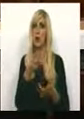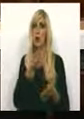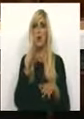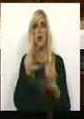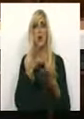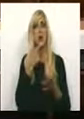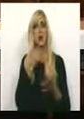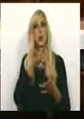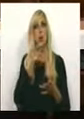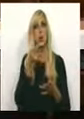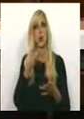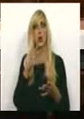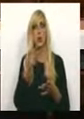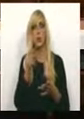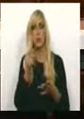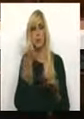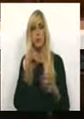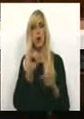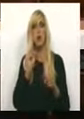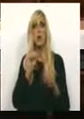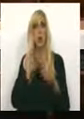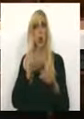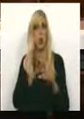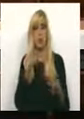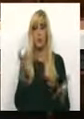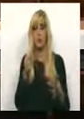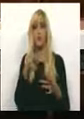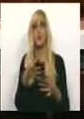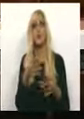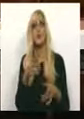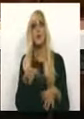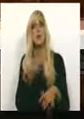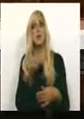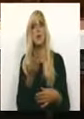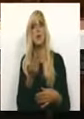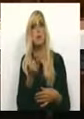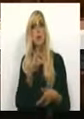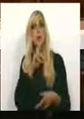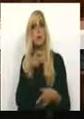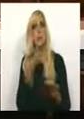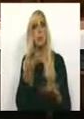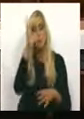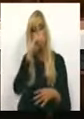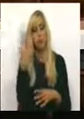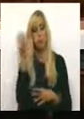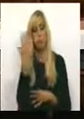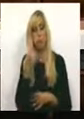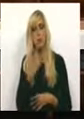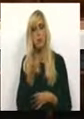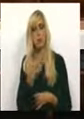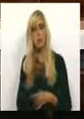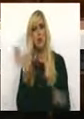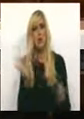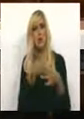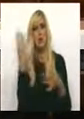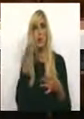Robinson, a nossa fábrica da rolha. Um lamento pela ausência de resposta do Ministério da Cultura quando questionado pela Comissão de Cultura